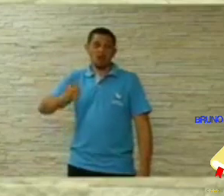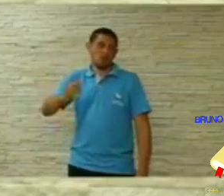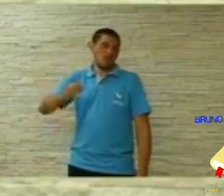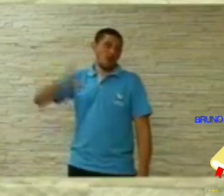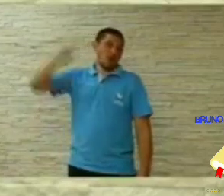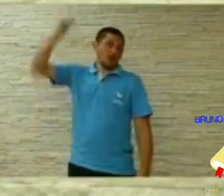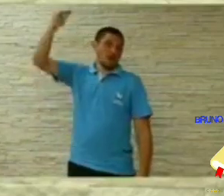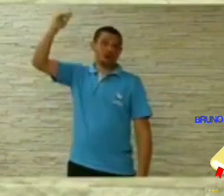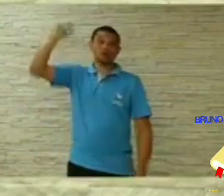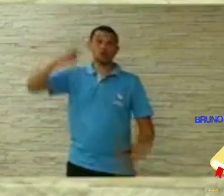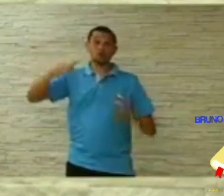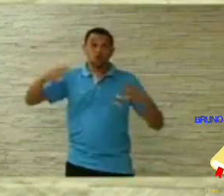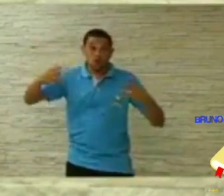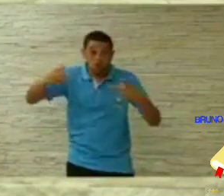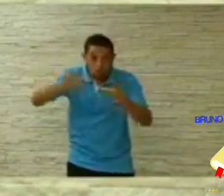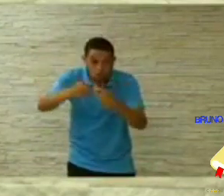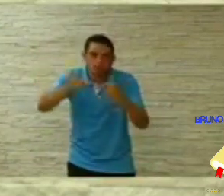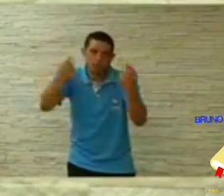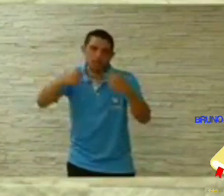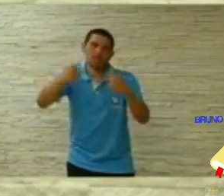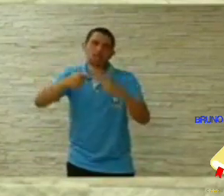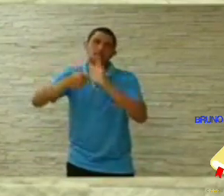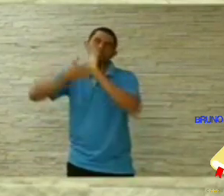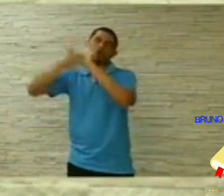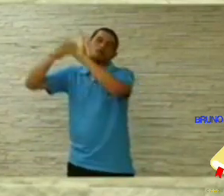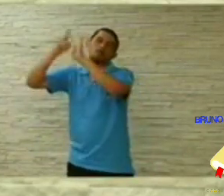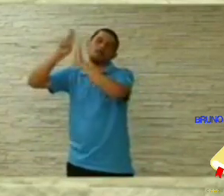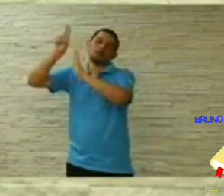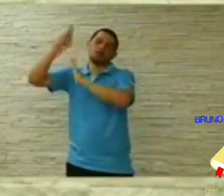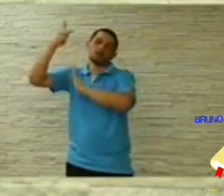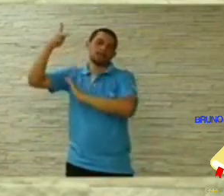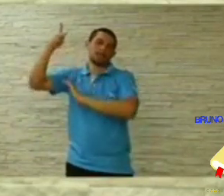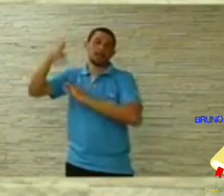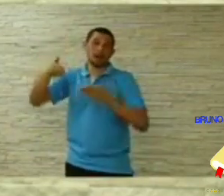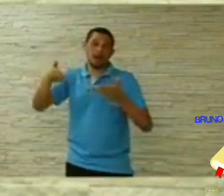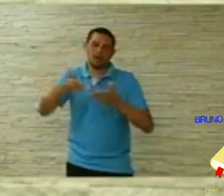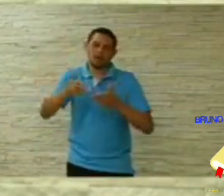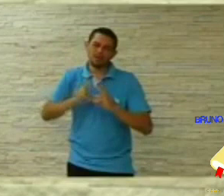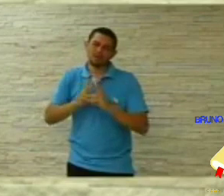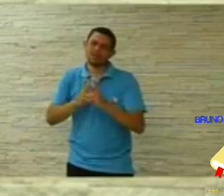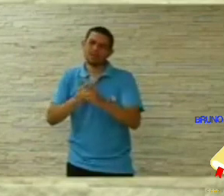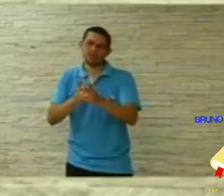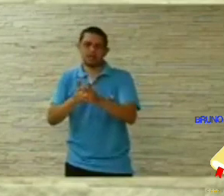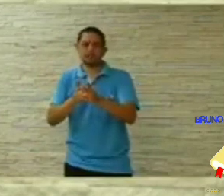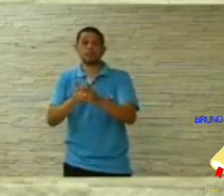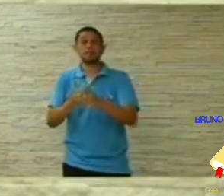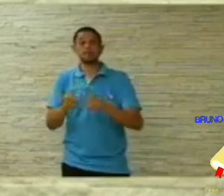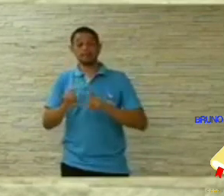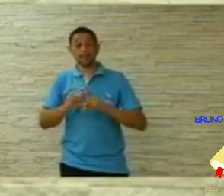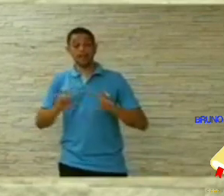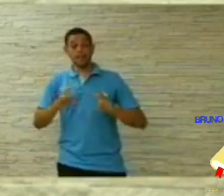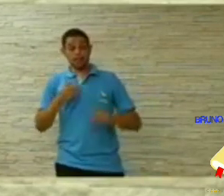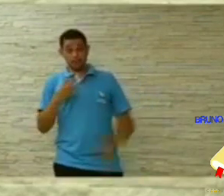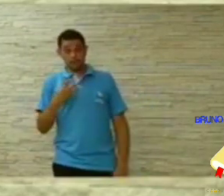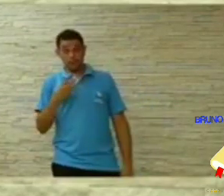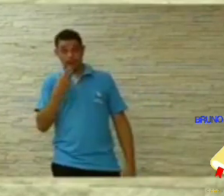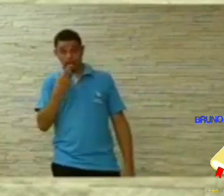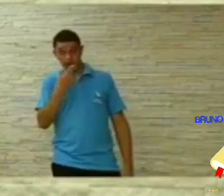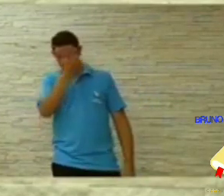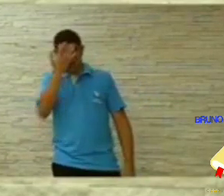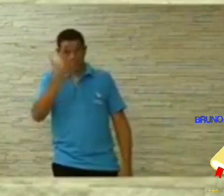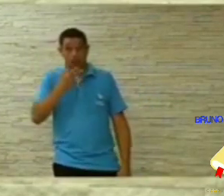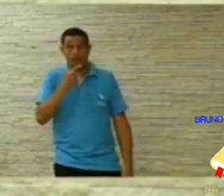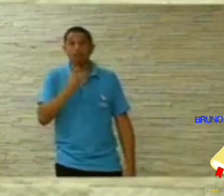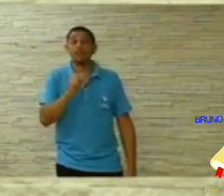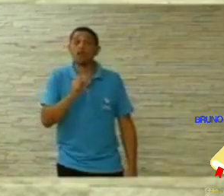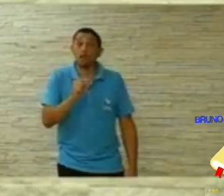devemos louvar o nome do Senhor agora e para sempre. No verso 3, eles ainda diziam assim, olha, do nascimento do sol até